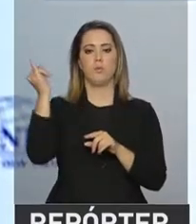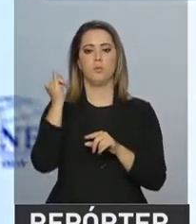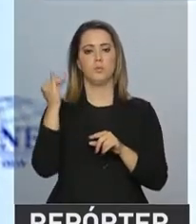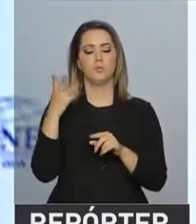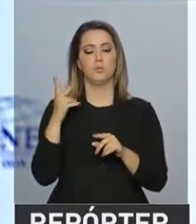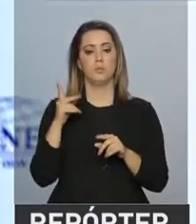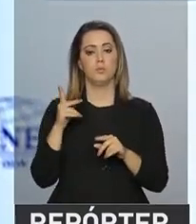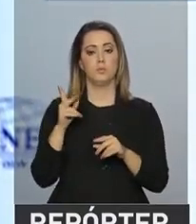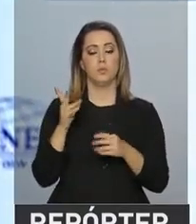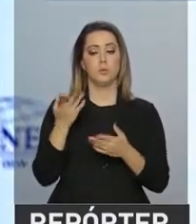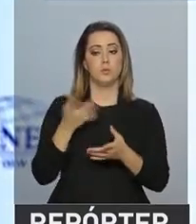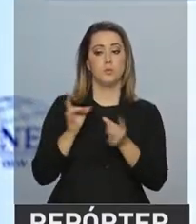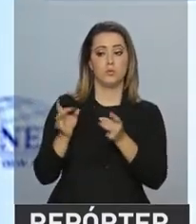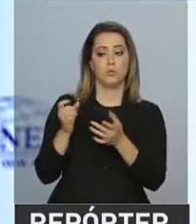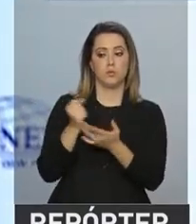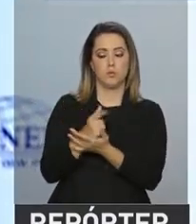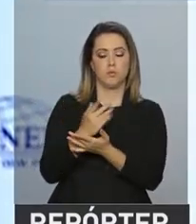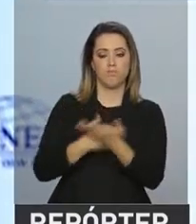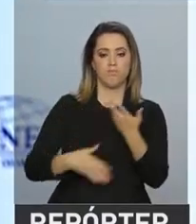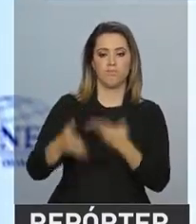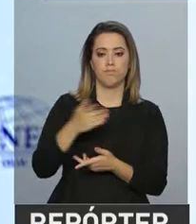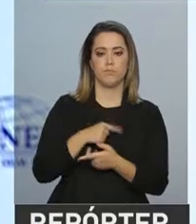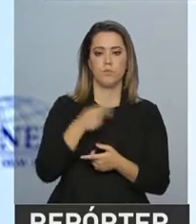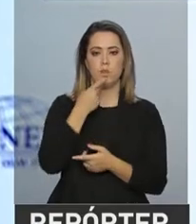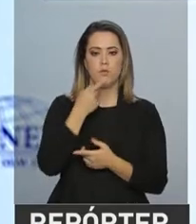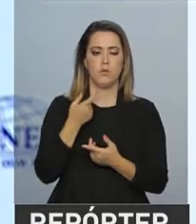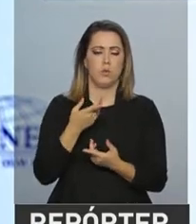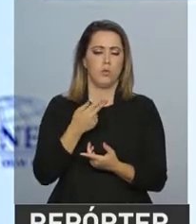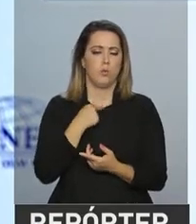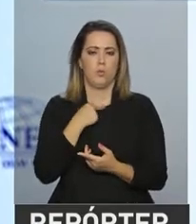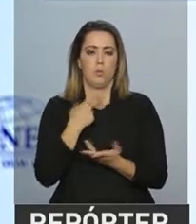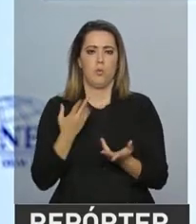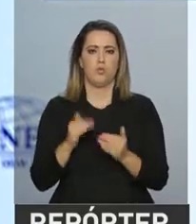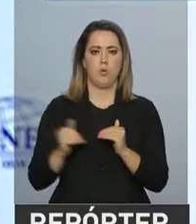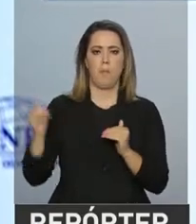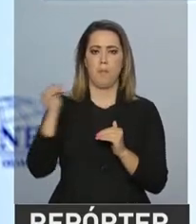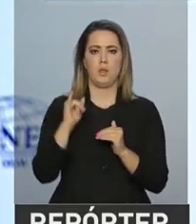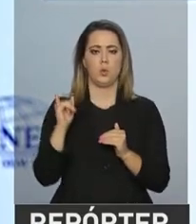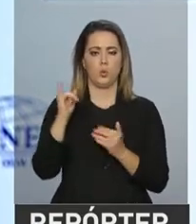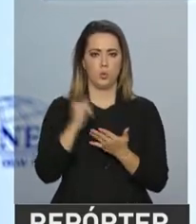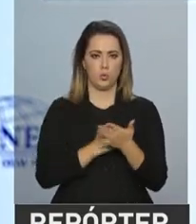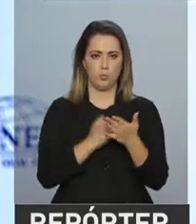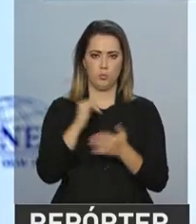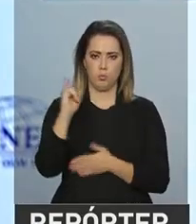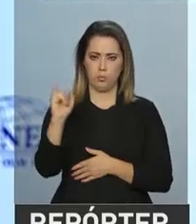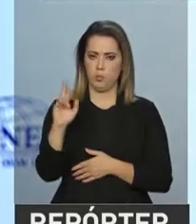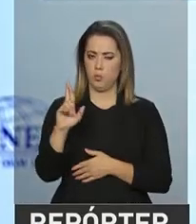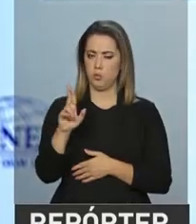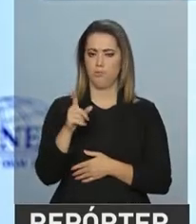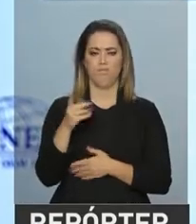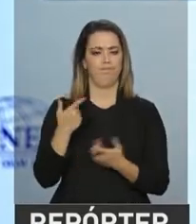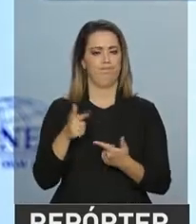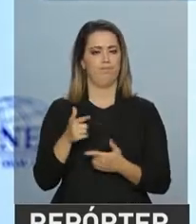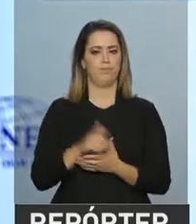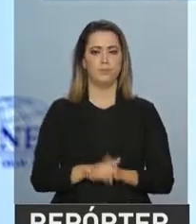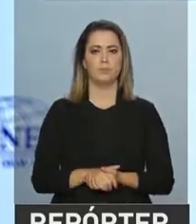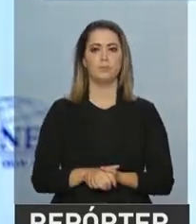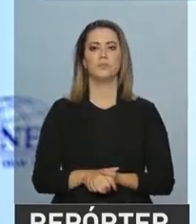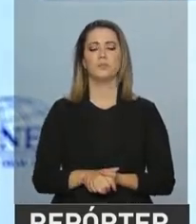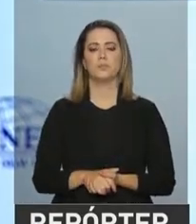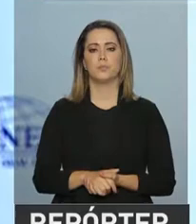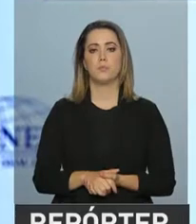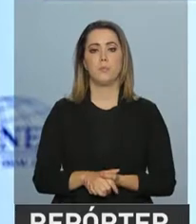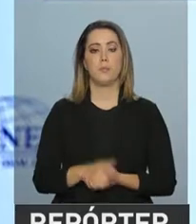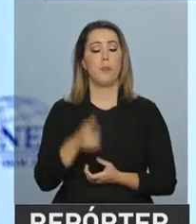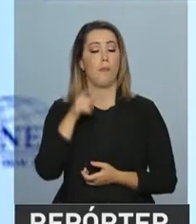vertente de competitividade. Michel Temer descartou a possibilidade de aumento da alíquota do imposto de renda. Há poucos dias,